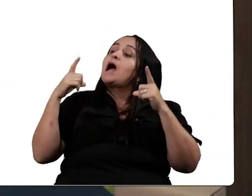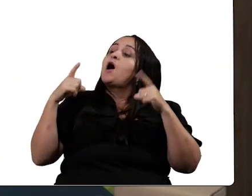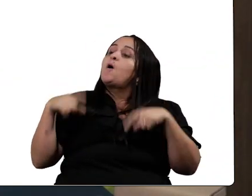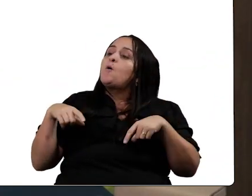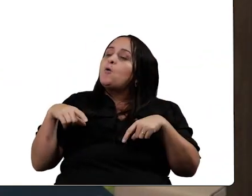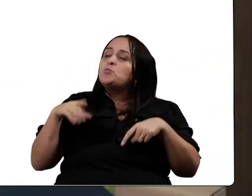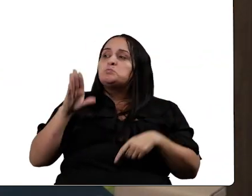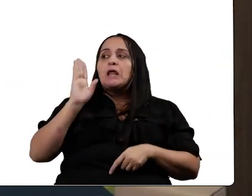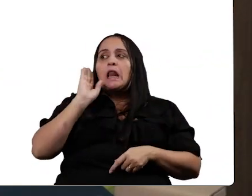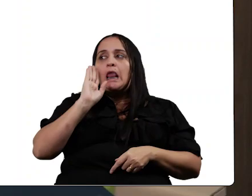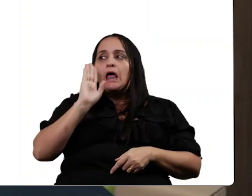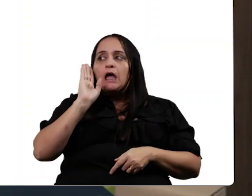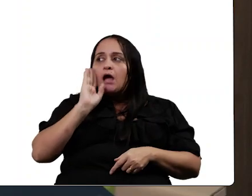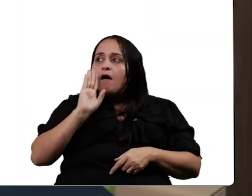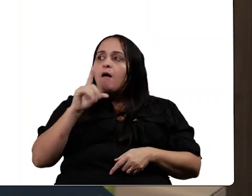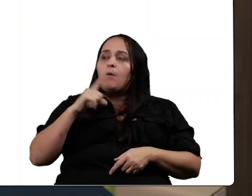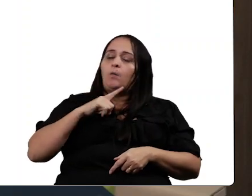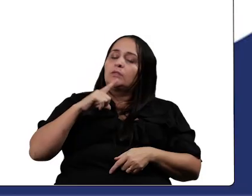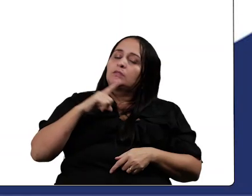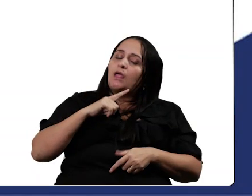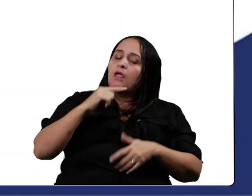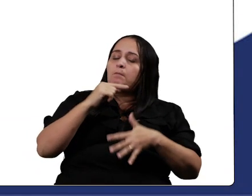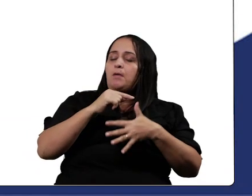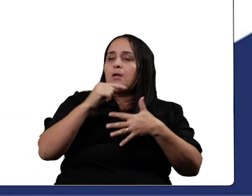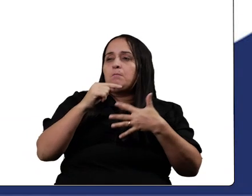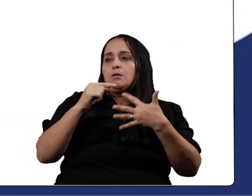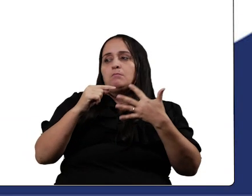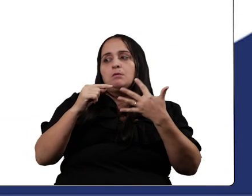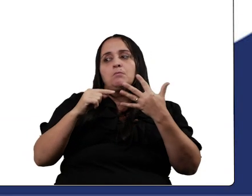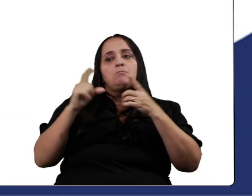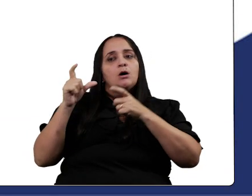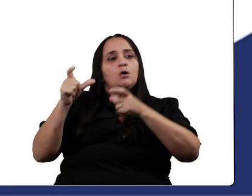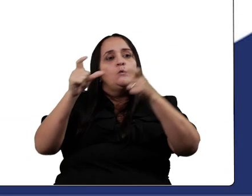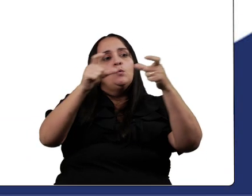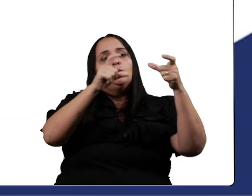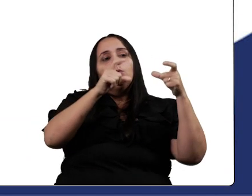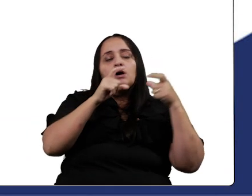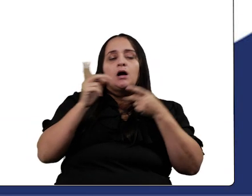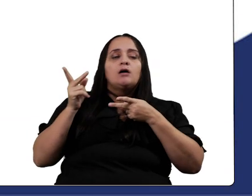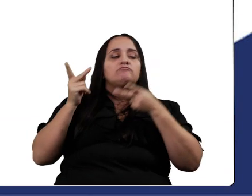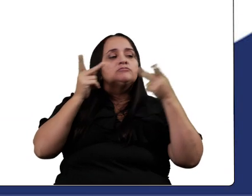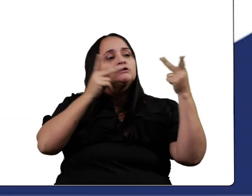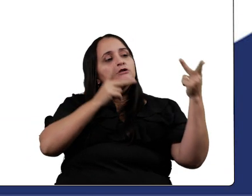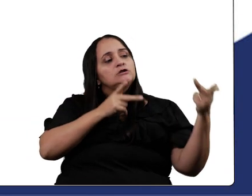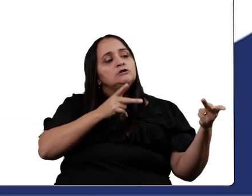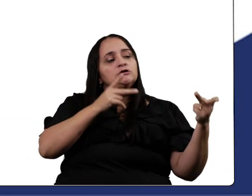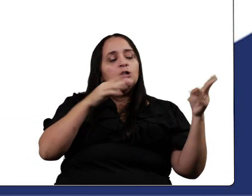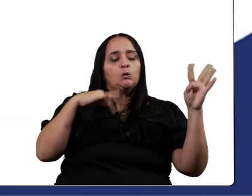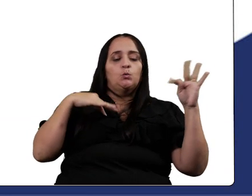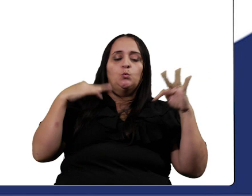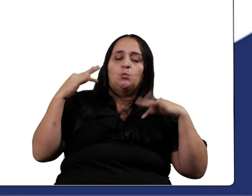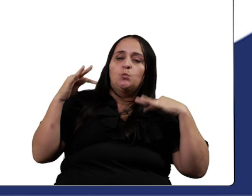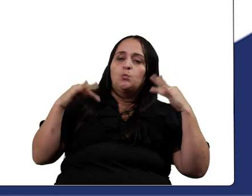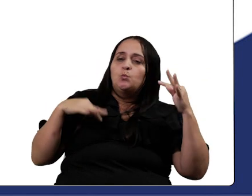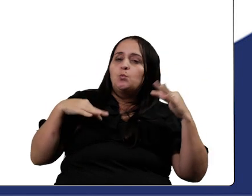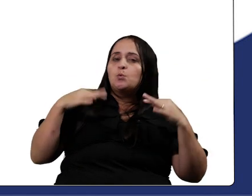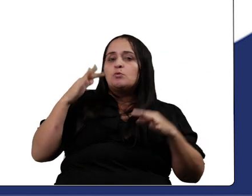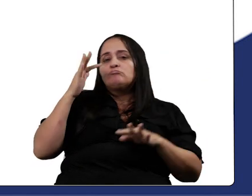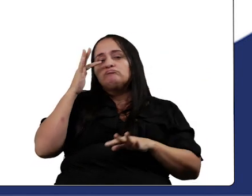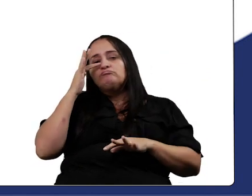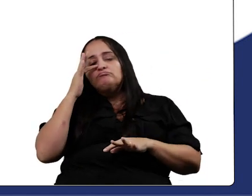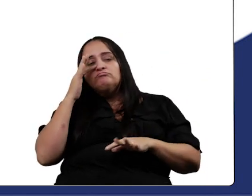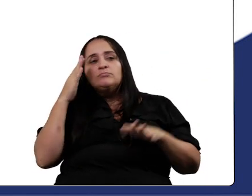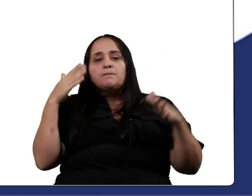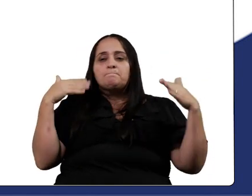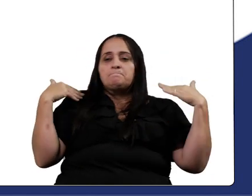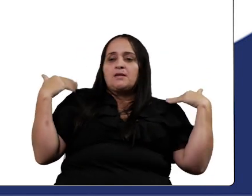que tem de legal na cidade, né? Mas o seu dinamismo permite também inúmeras finalidades,